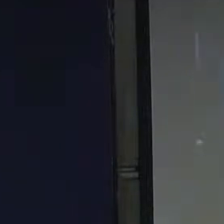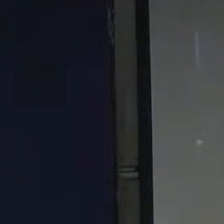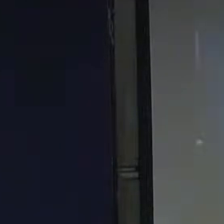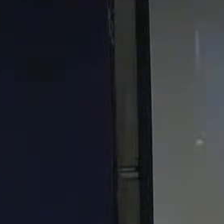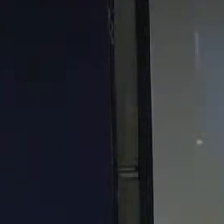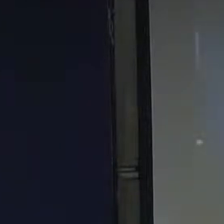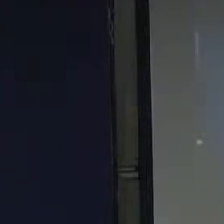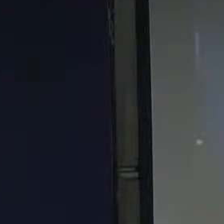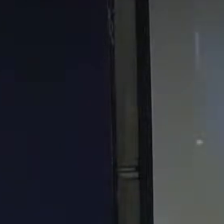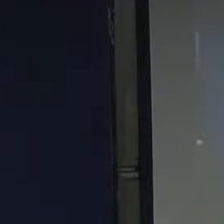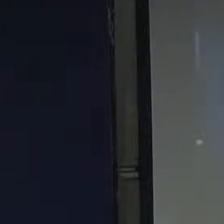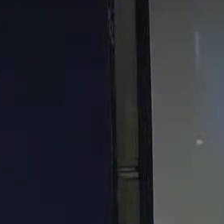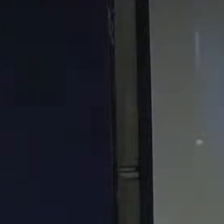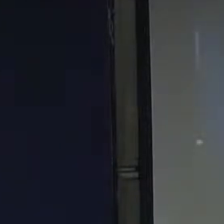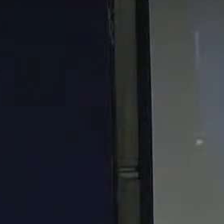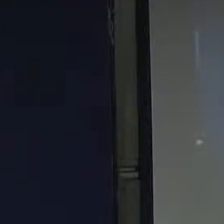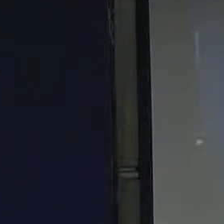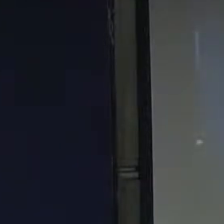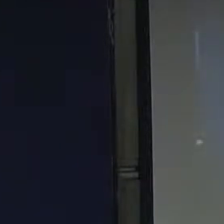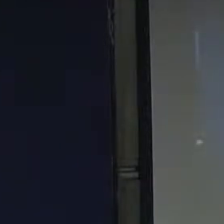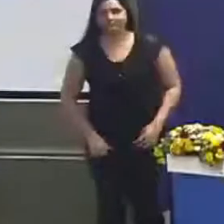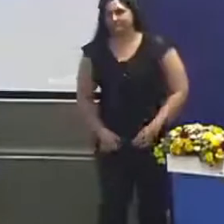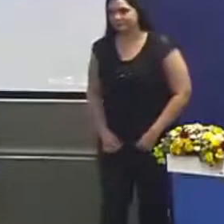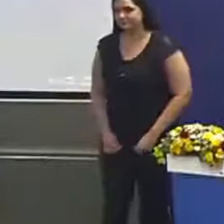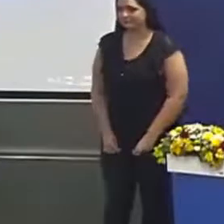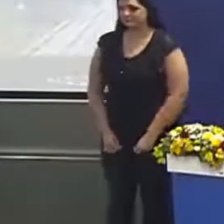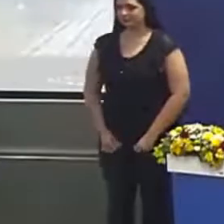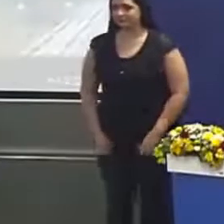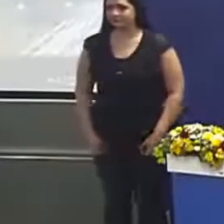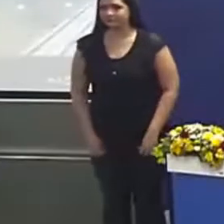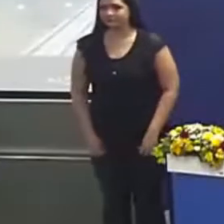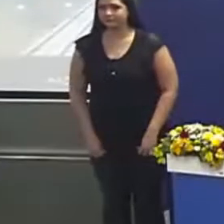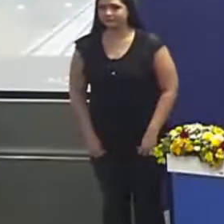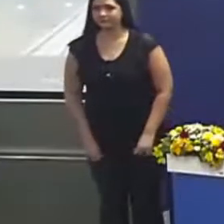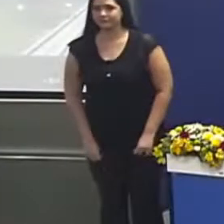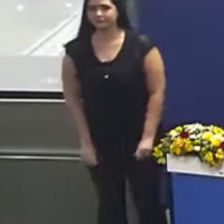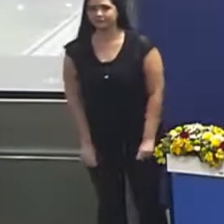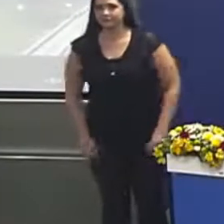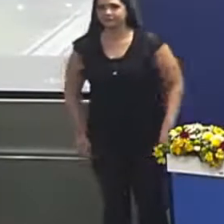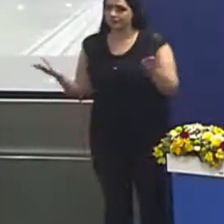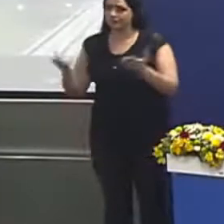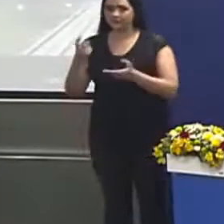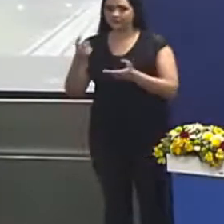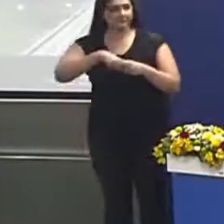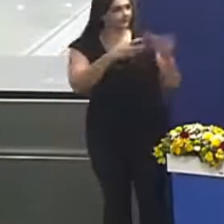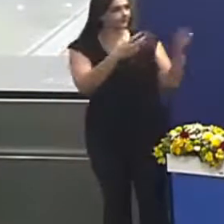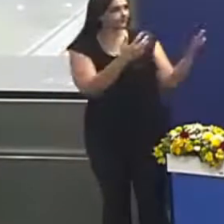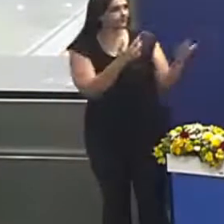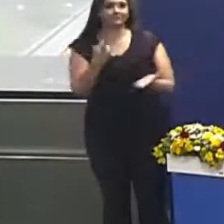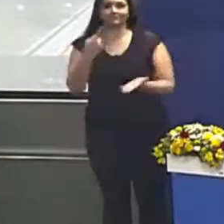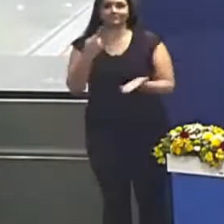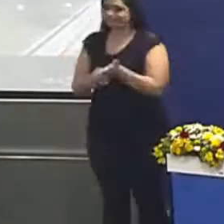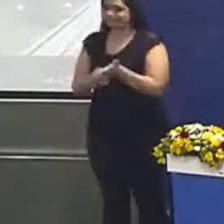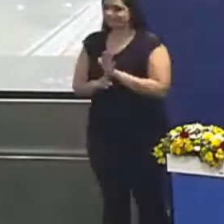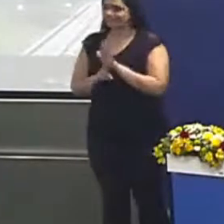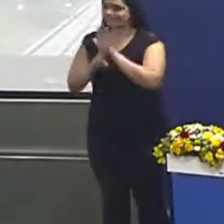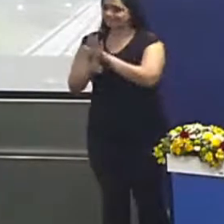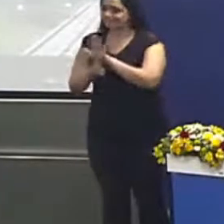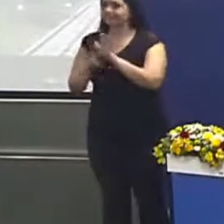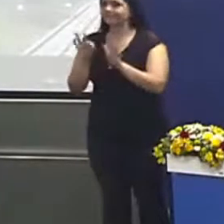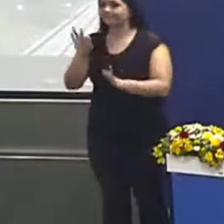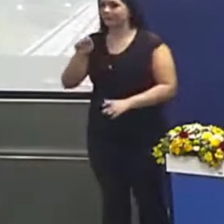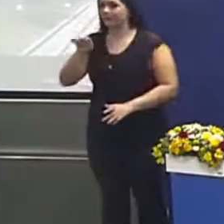Já posicionada na mesa de honra, Registramos a presença da